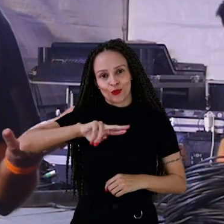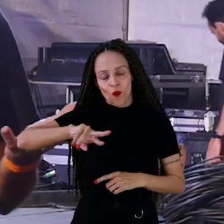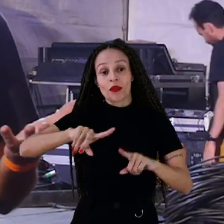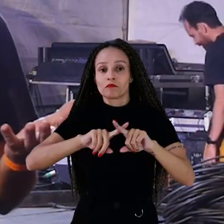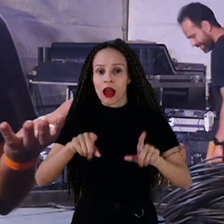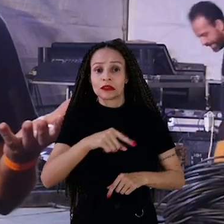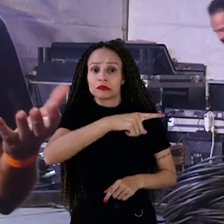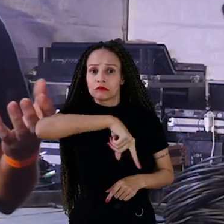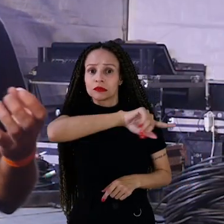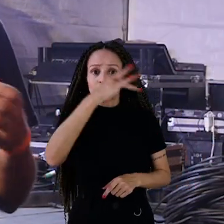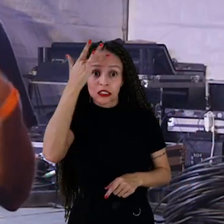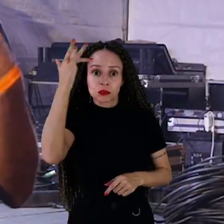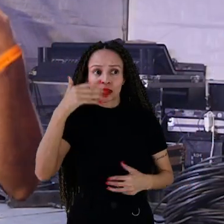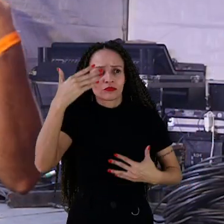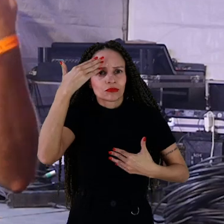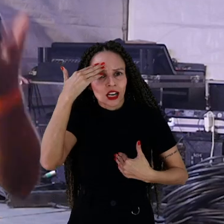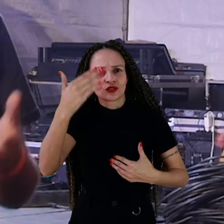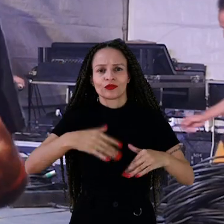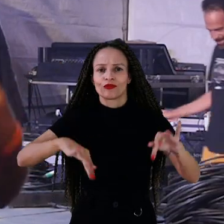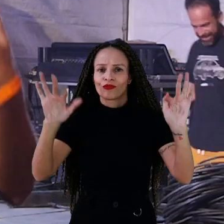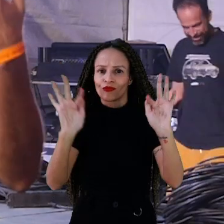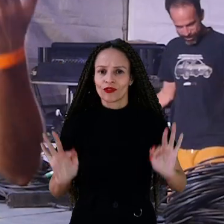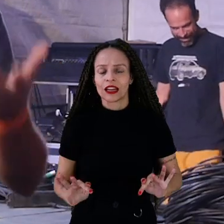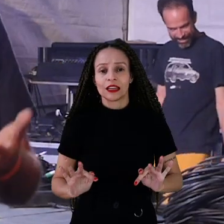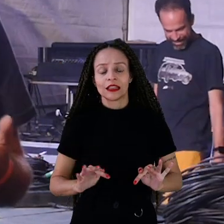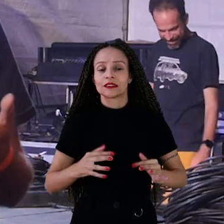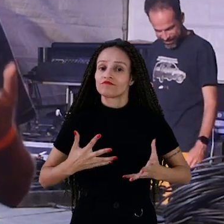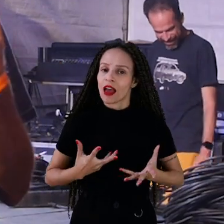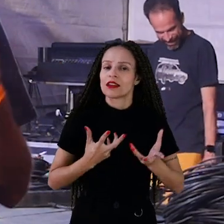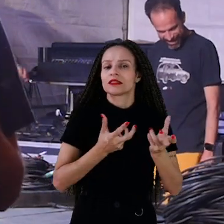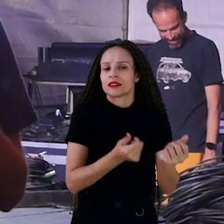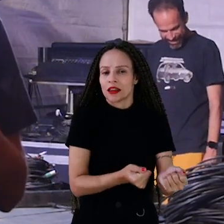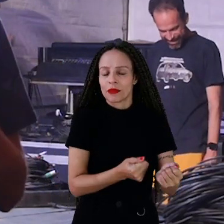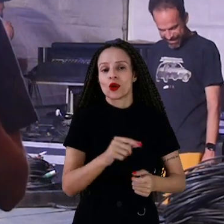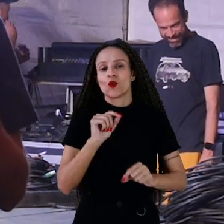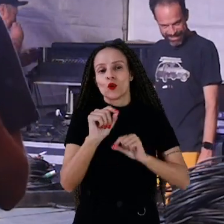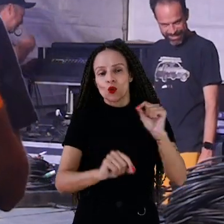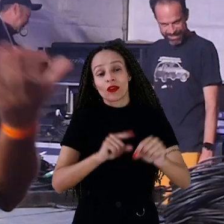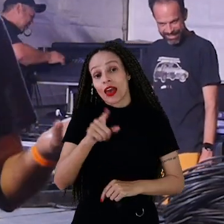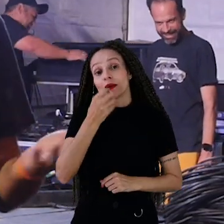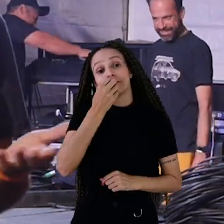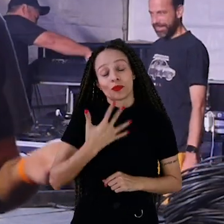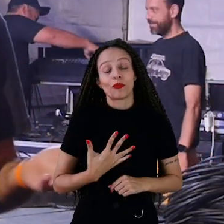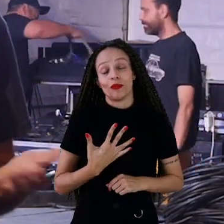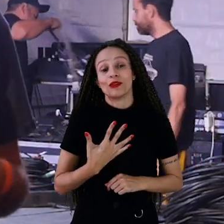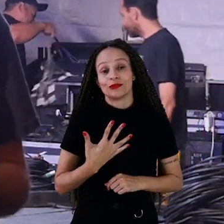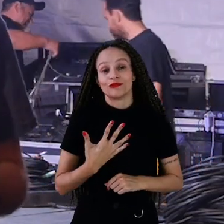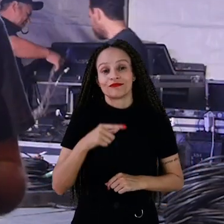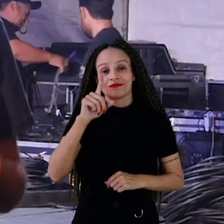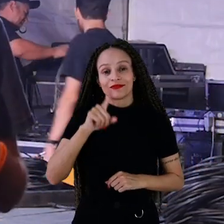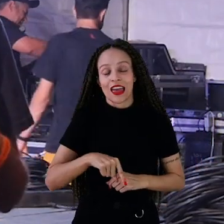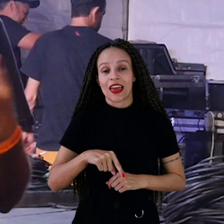né? Mas as pessoas estão gratificadas, estão felizes por nos receber, o que é muito bom,